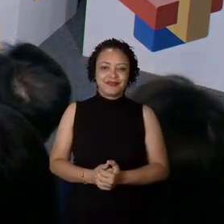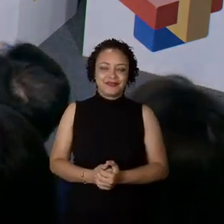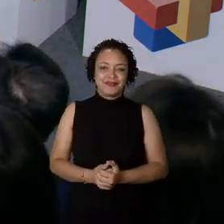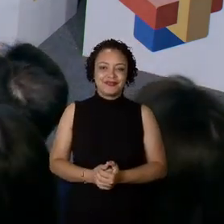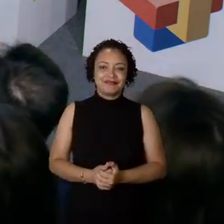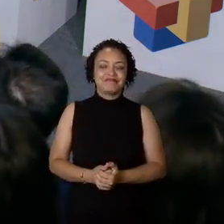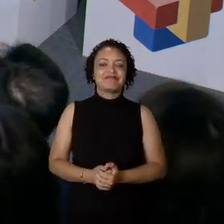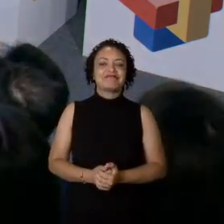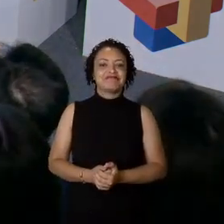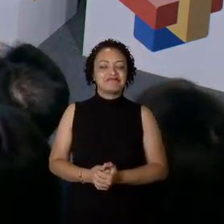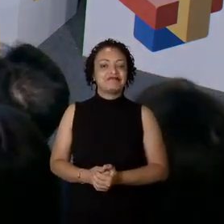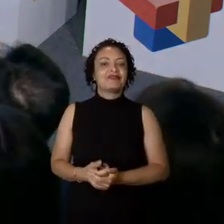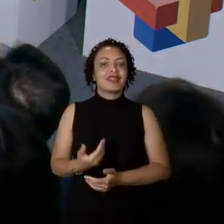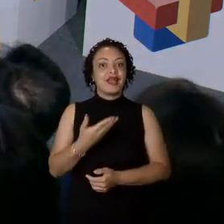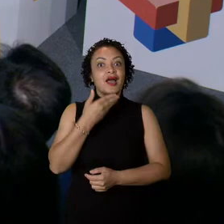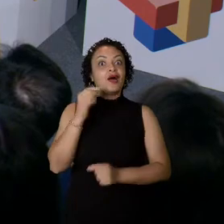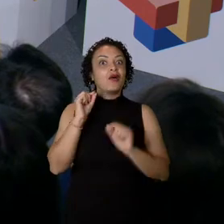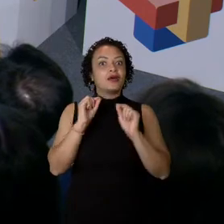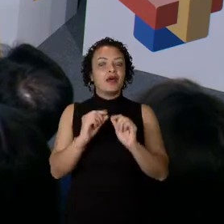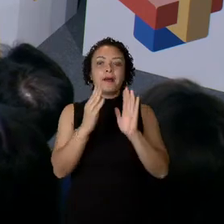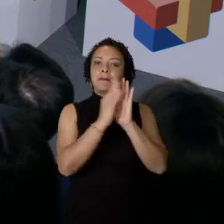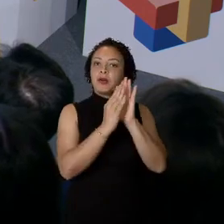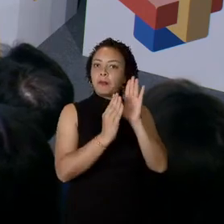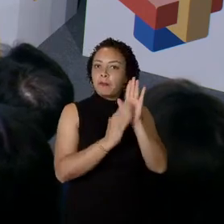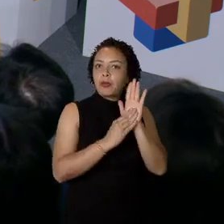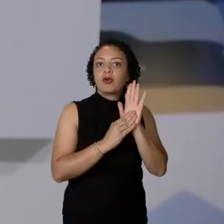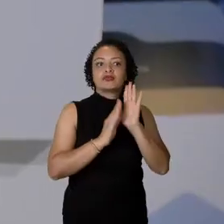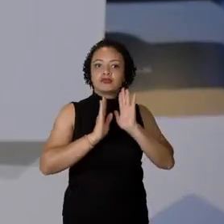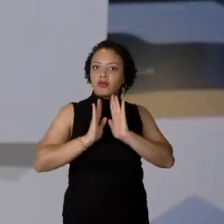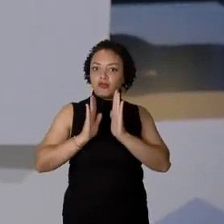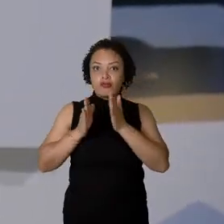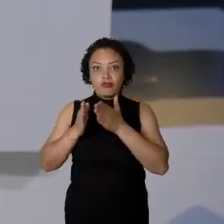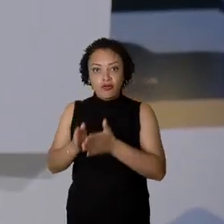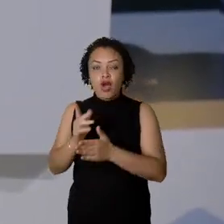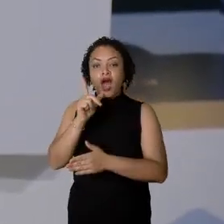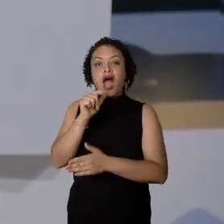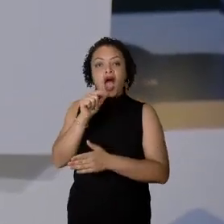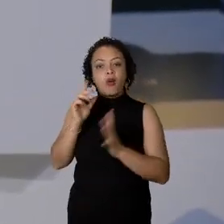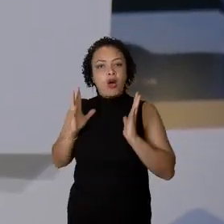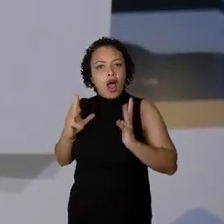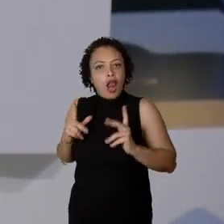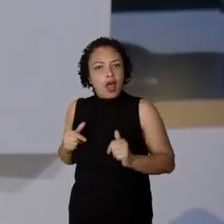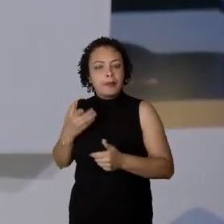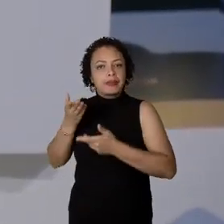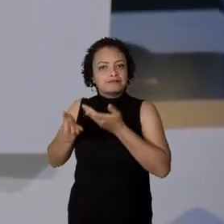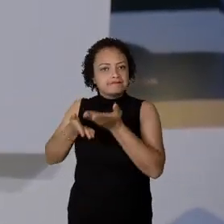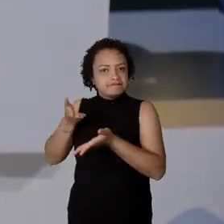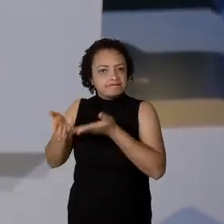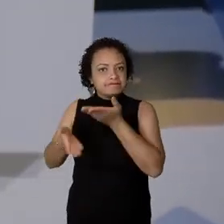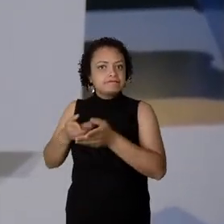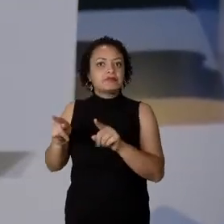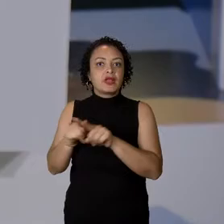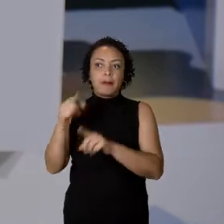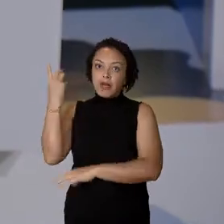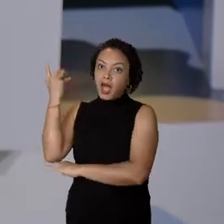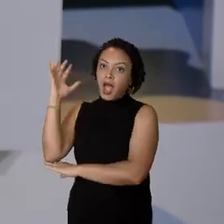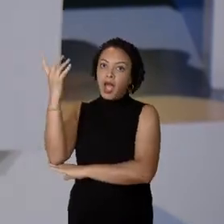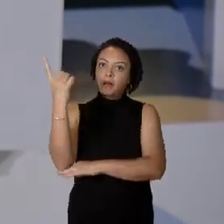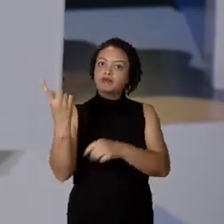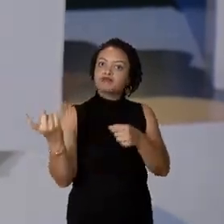E há ainda propostas voltadas ao tratamento da água, à recuperação ambiental e à área da